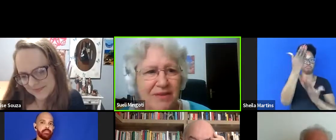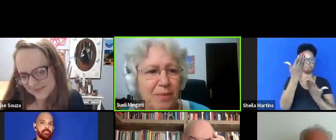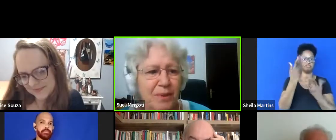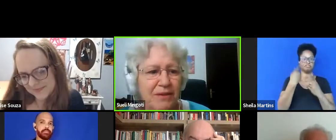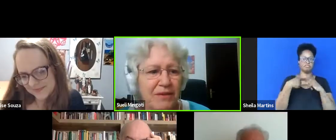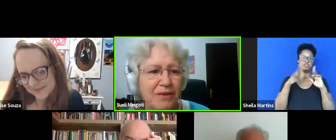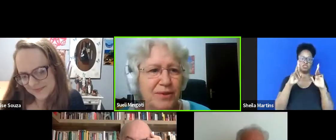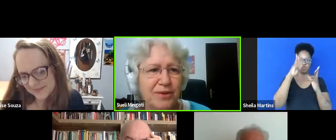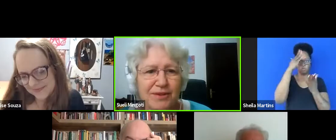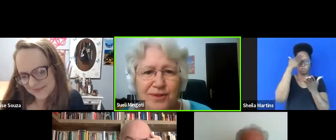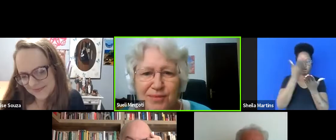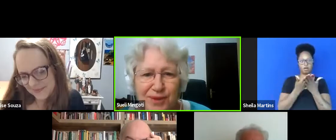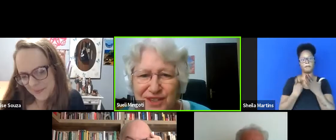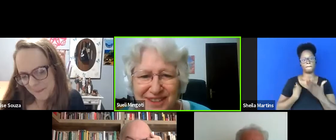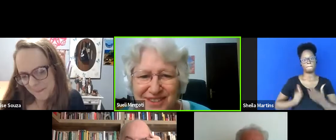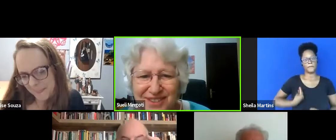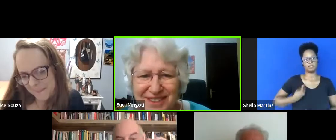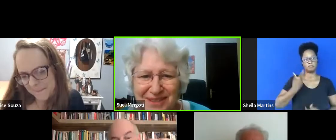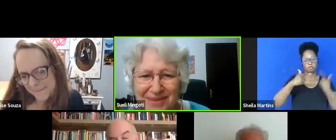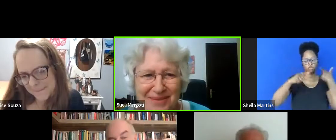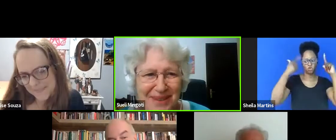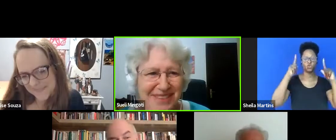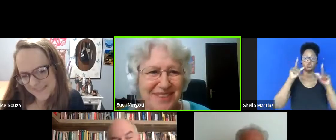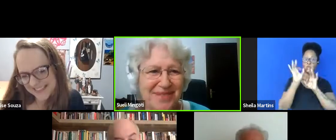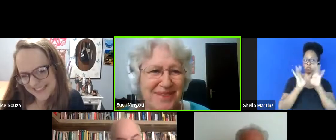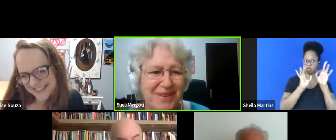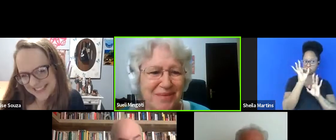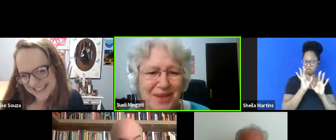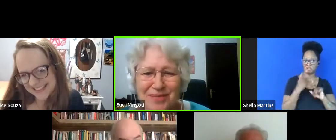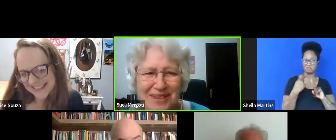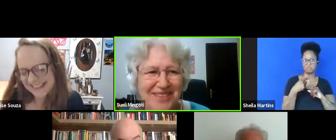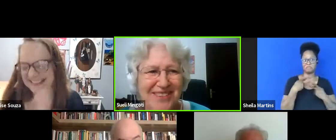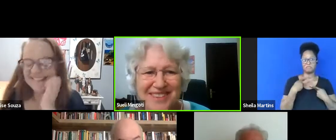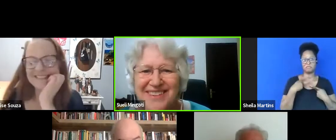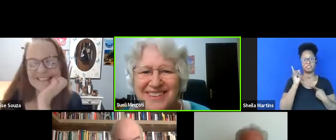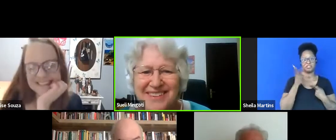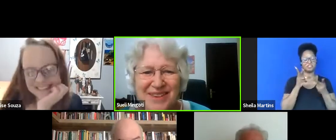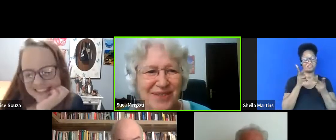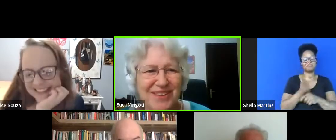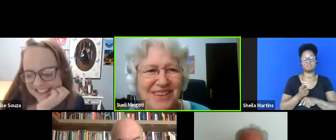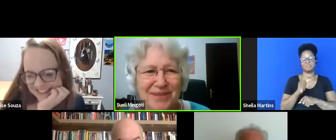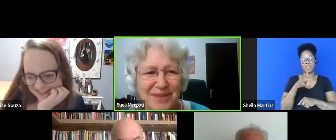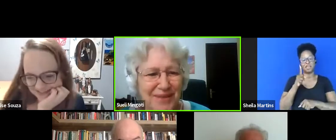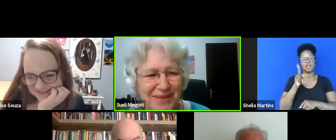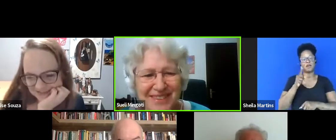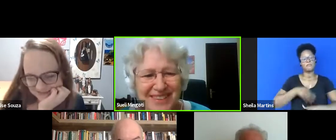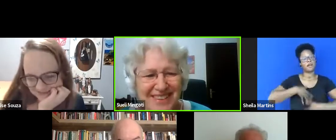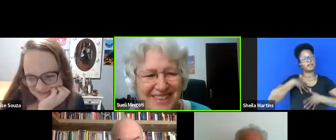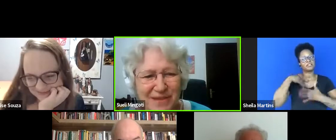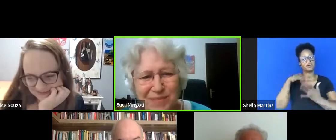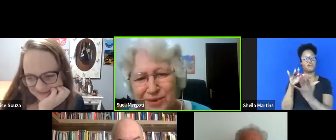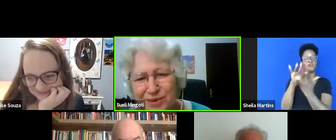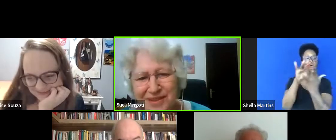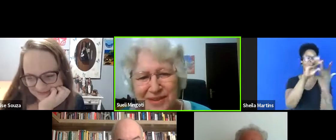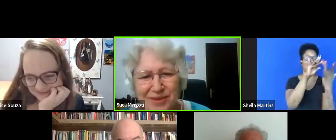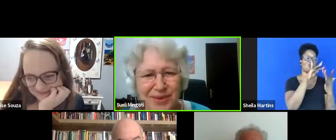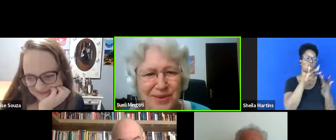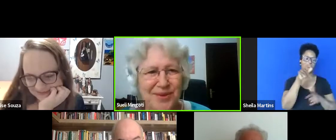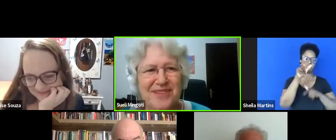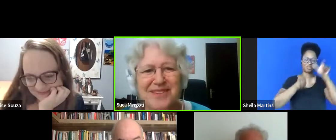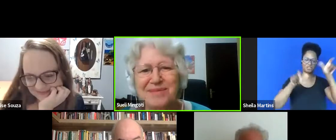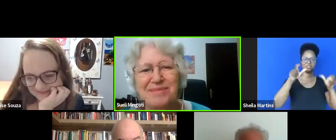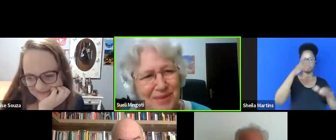poder participar de outros projetos, né? Para mim é sempre um imenso prazer ter contato com as pessoas